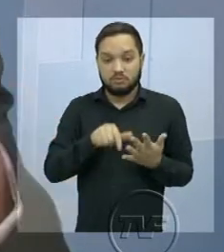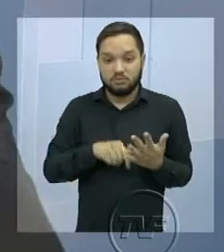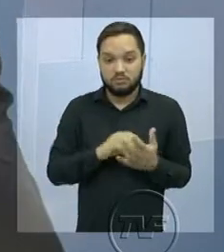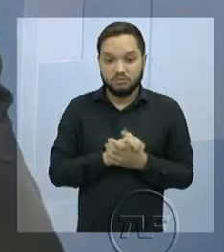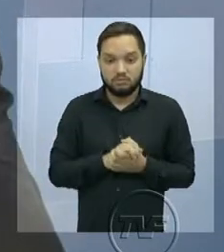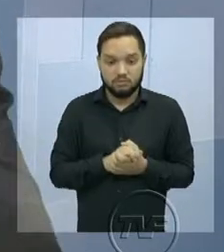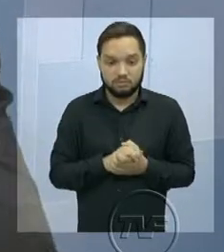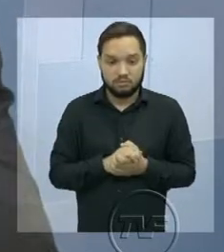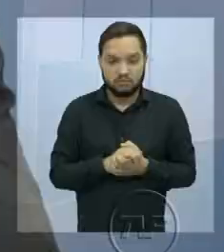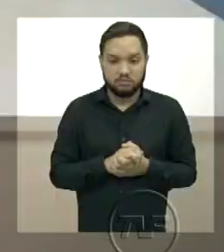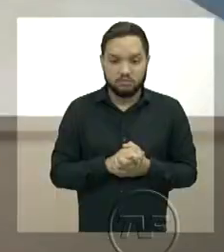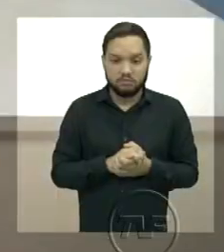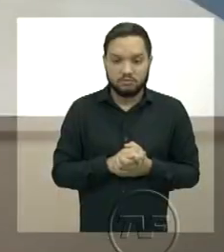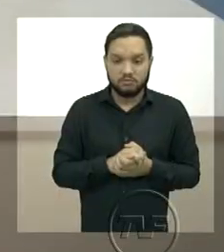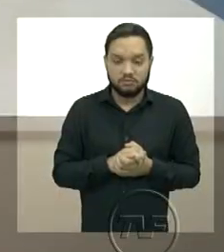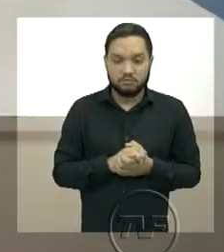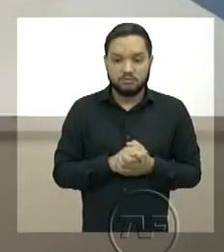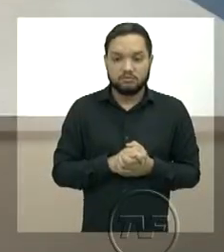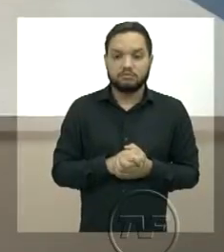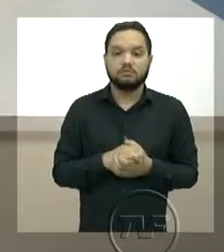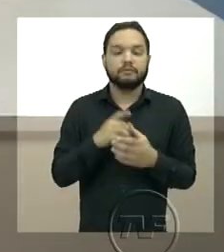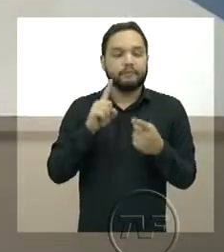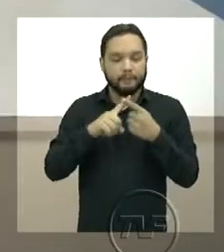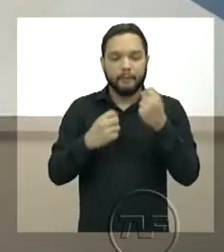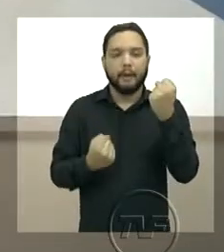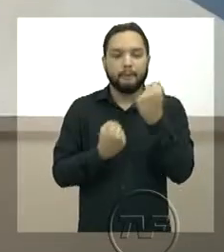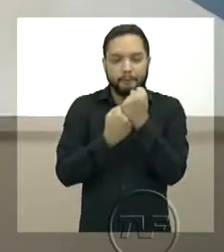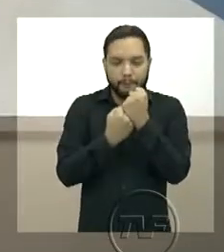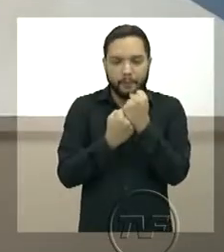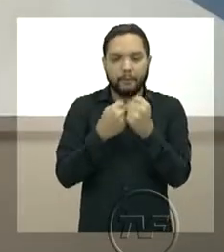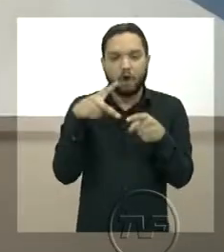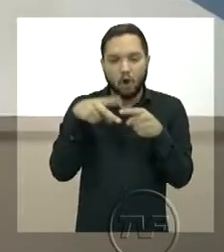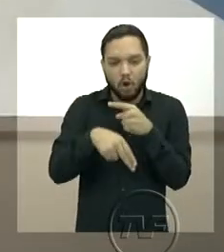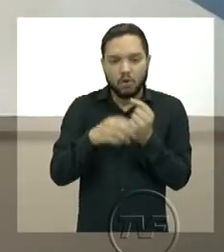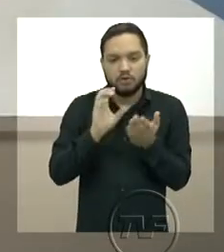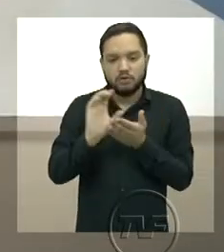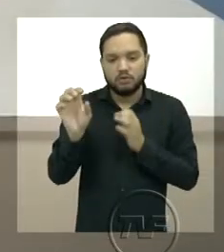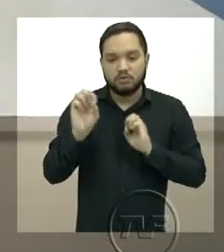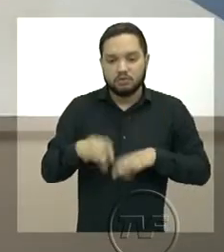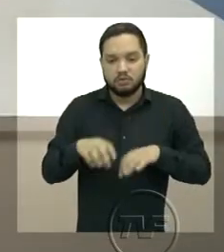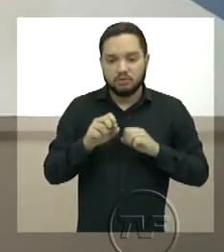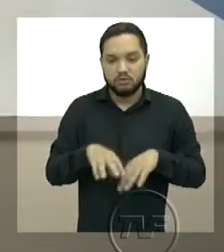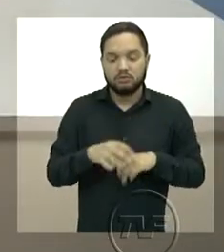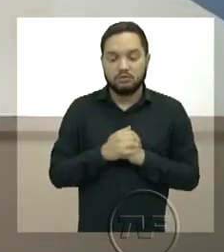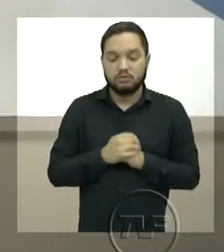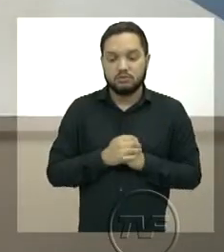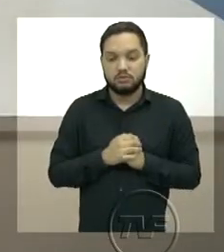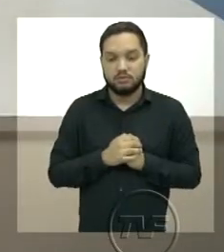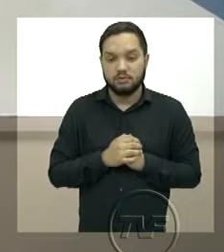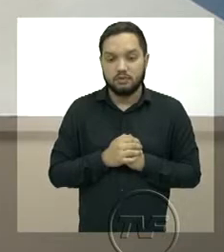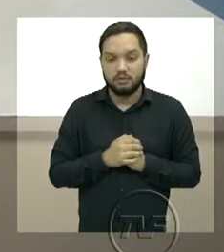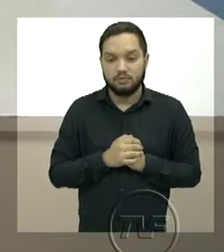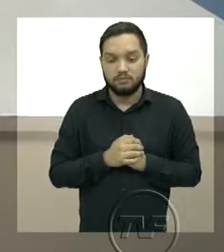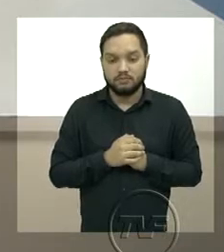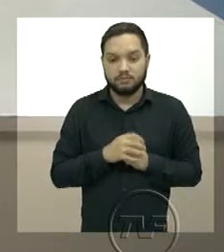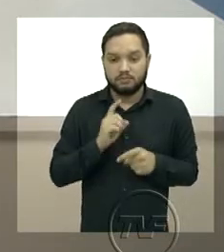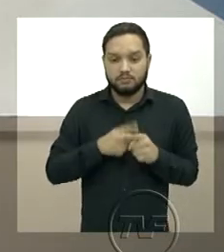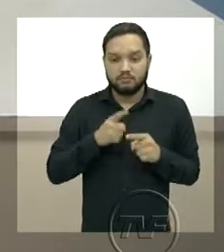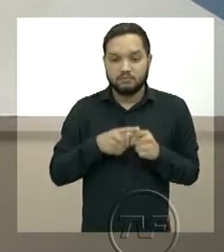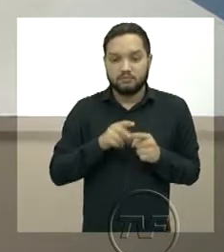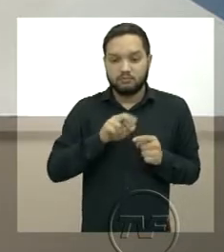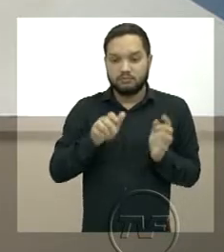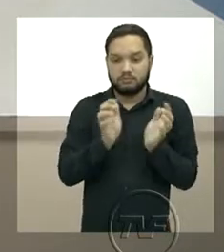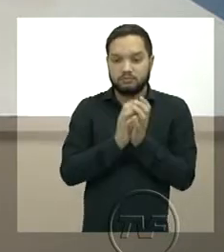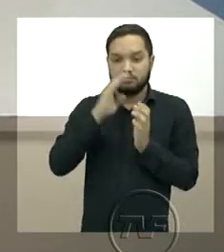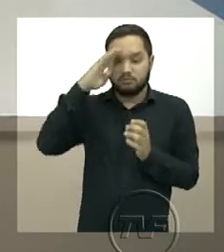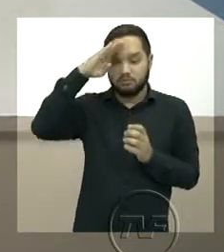Essa readaptação dos recursos para a educação também, né? Também, de alguma maneira, mas numa visão menos agressiva do que muitos grupos bolsonaristas